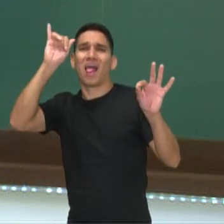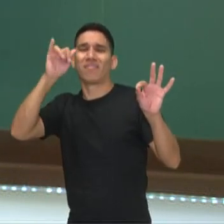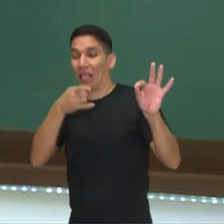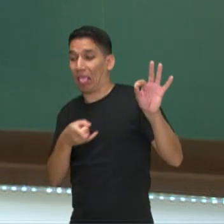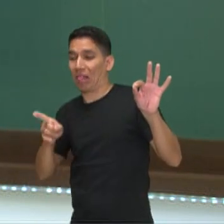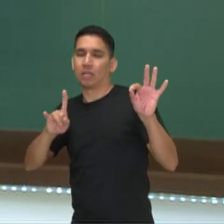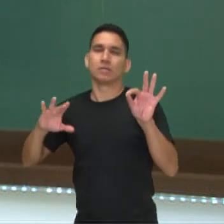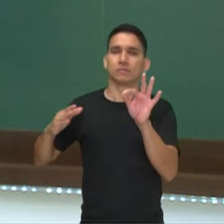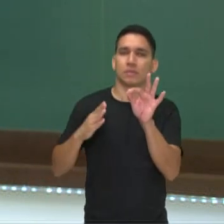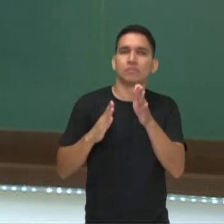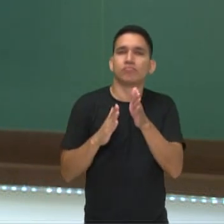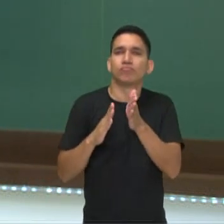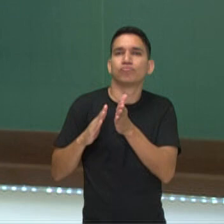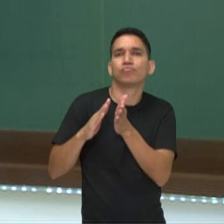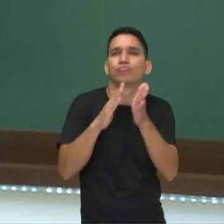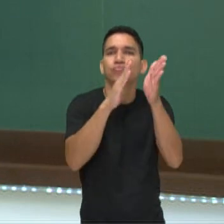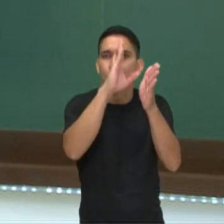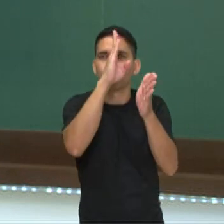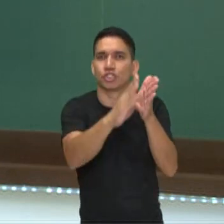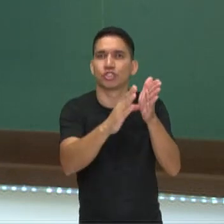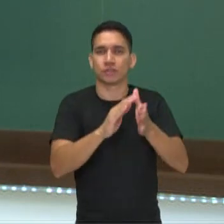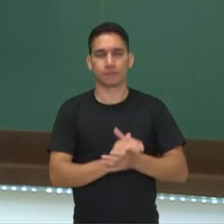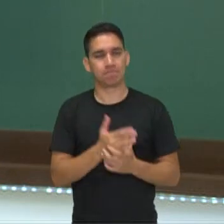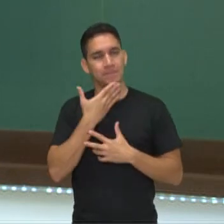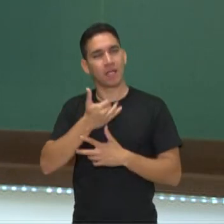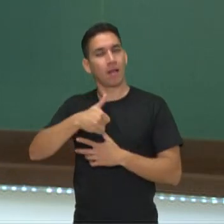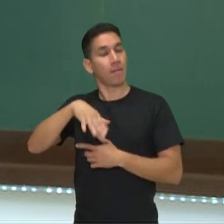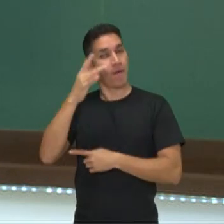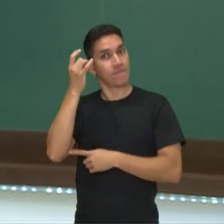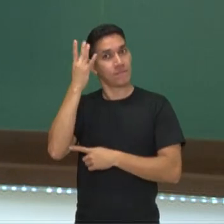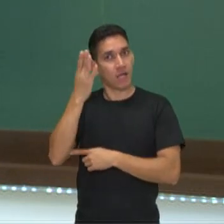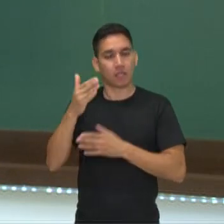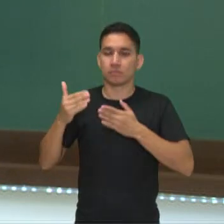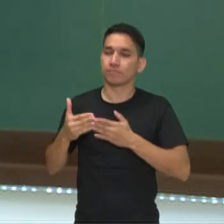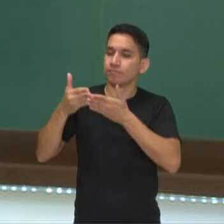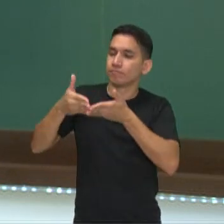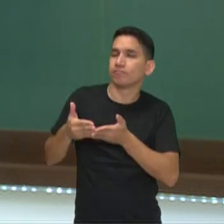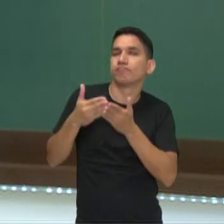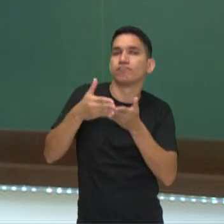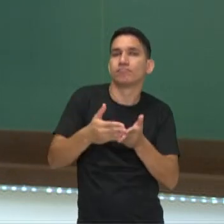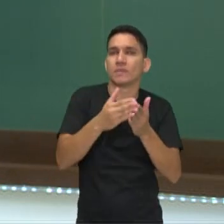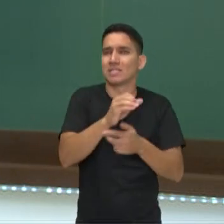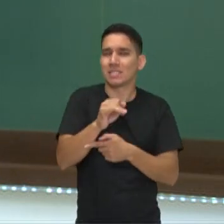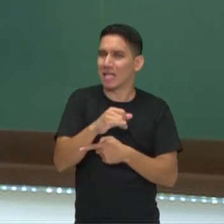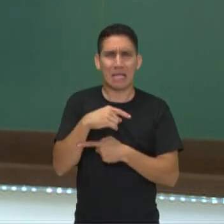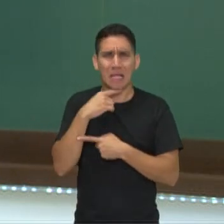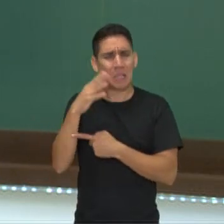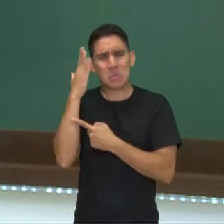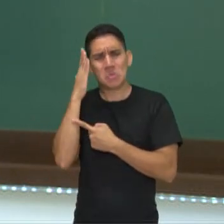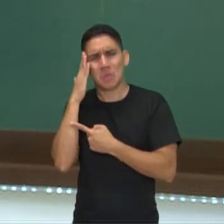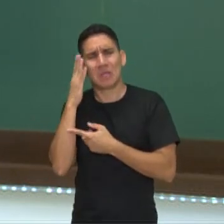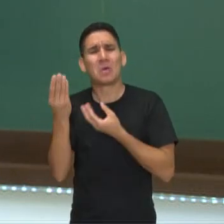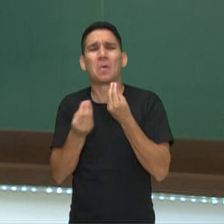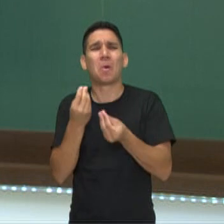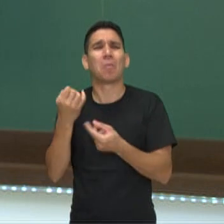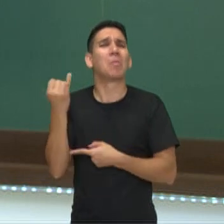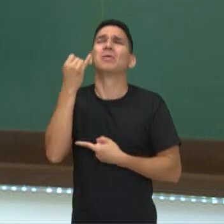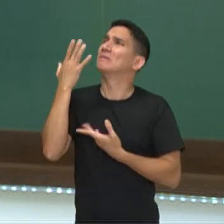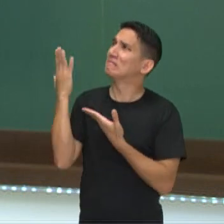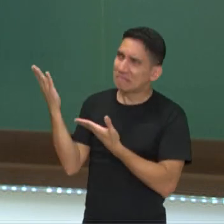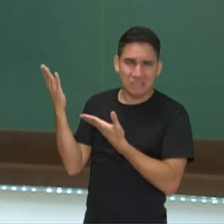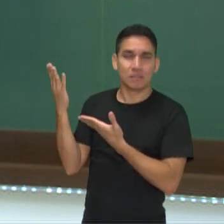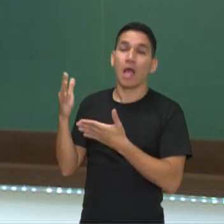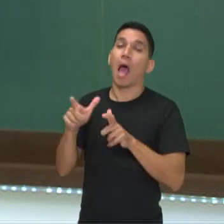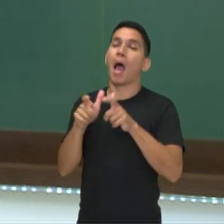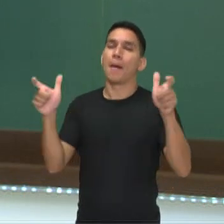todo o processo em relação ao canal, para facilitar a navegação. Para você que não entende a importância disso, a maior parte